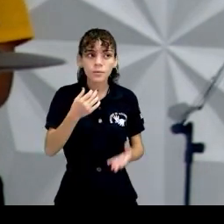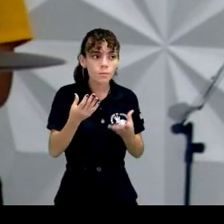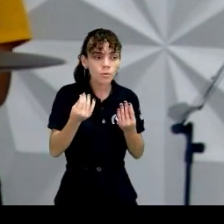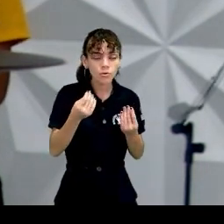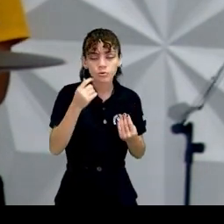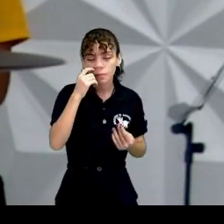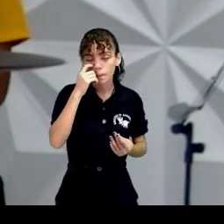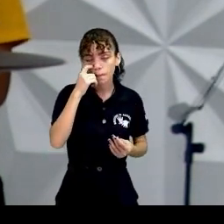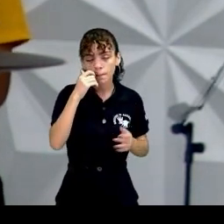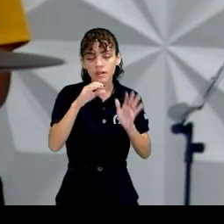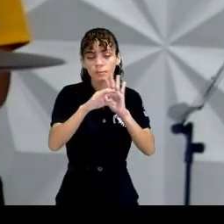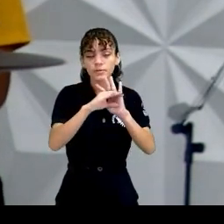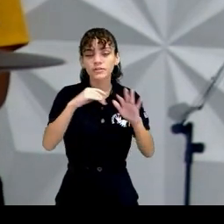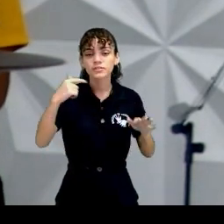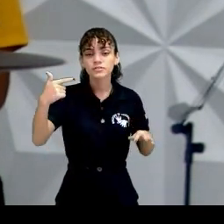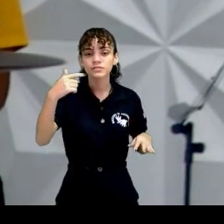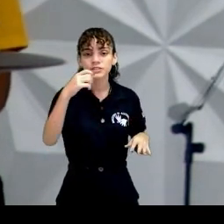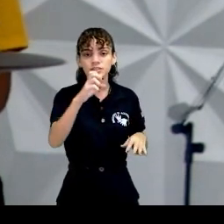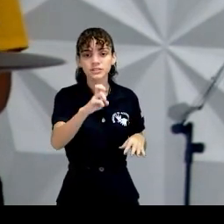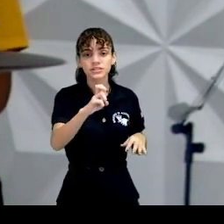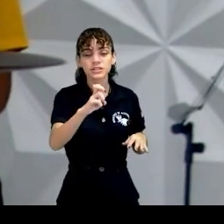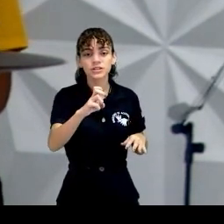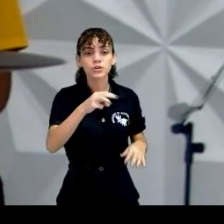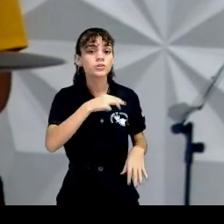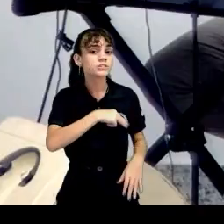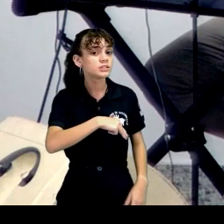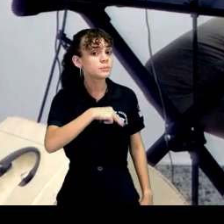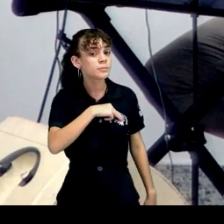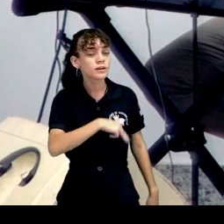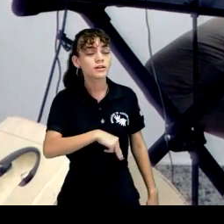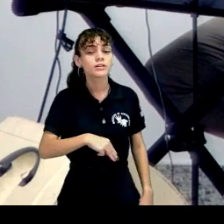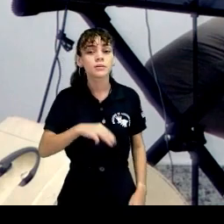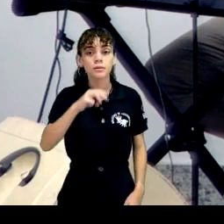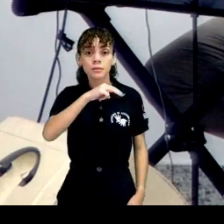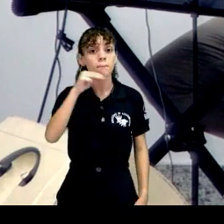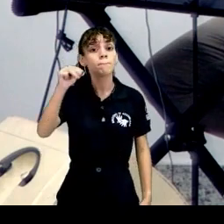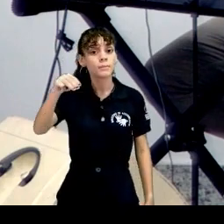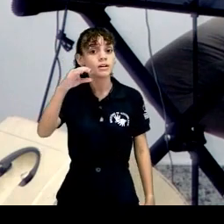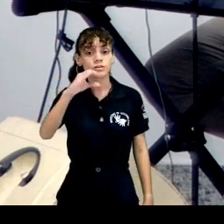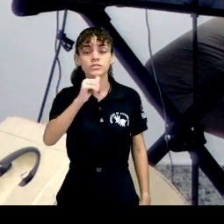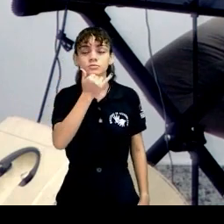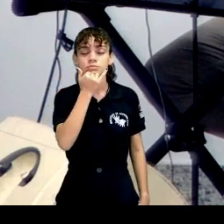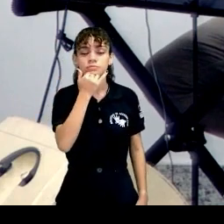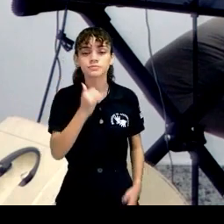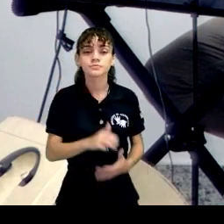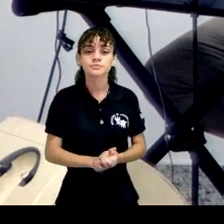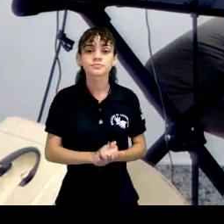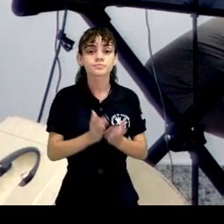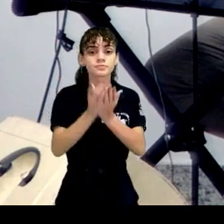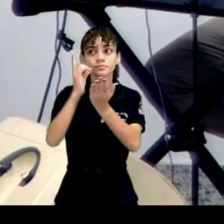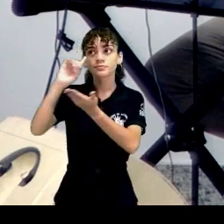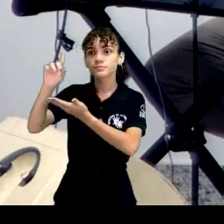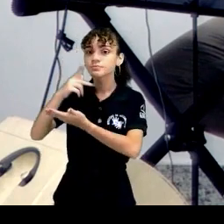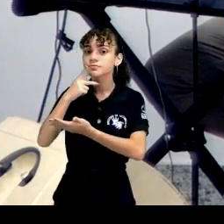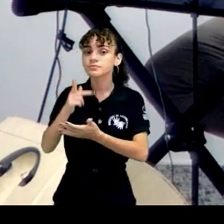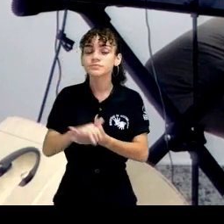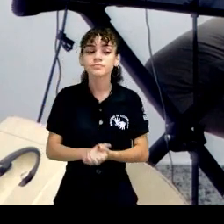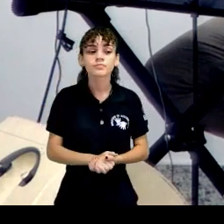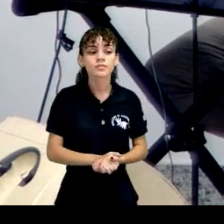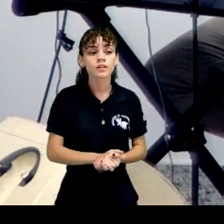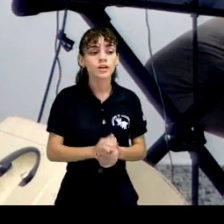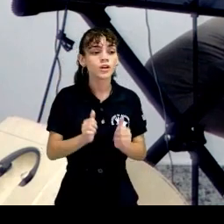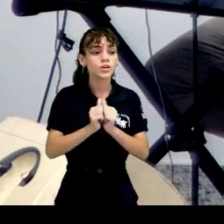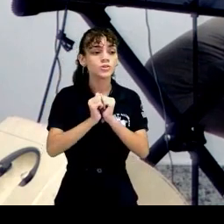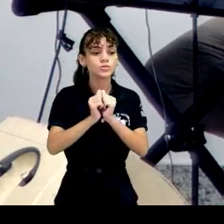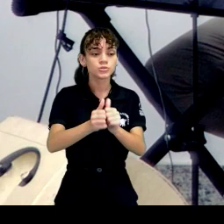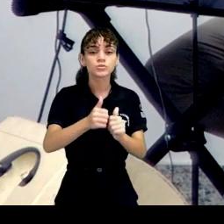25 a 28, e a palavra do Senhor diz assim: e estava ali certa mulher que havia 12 anos vinha sofrendo de uma